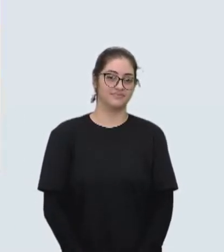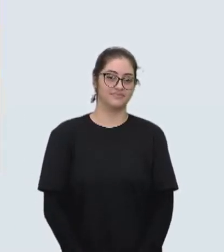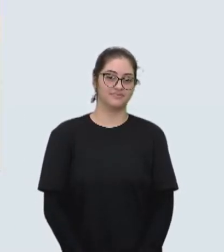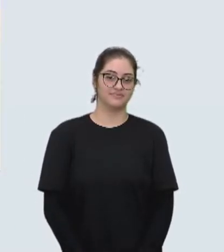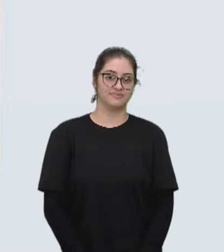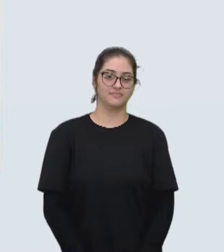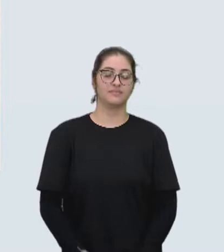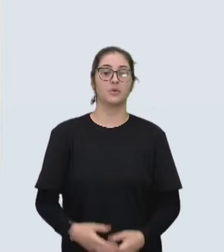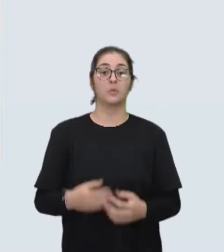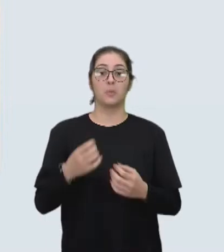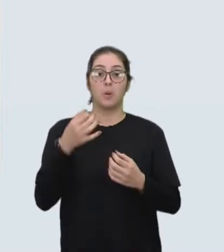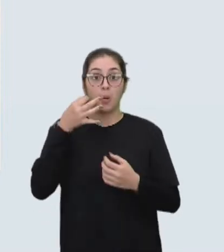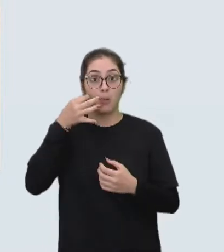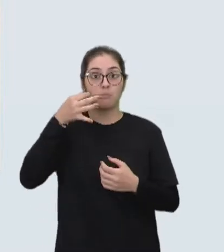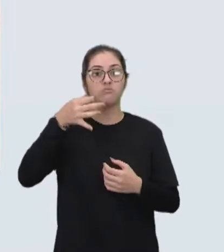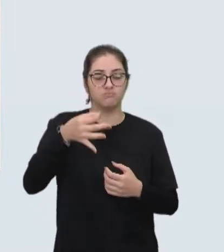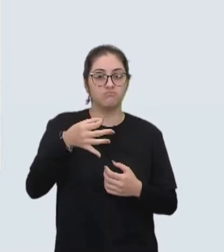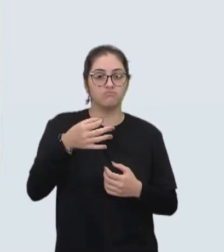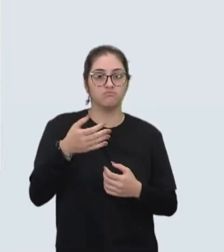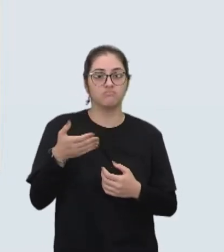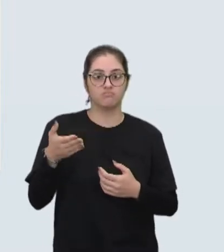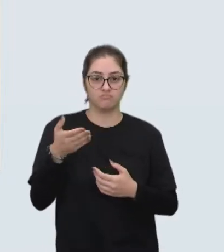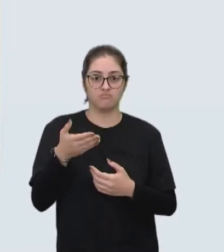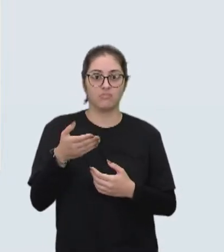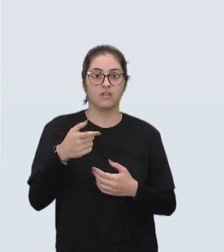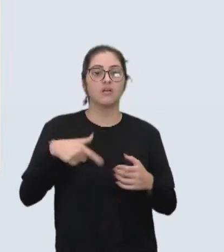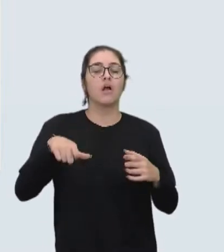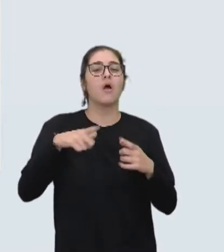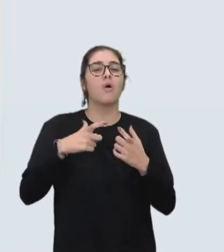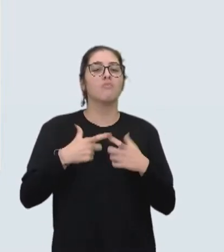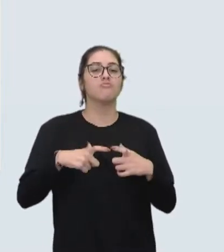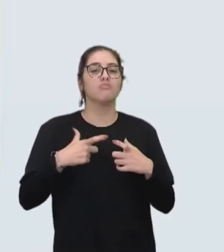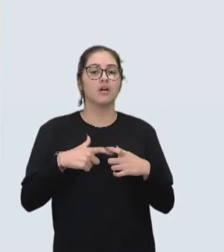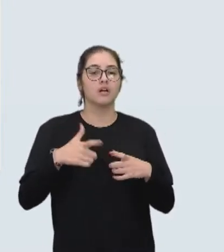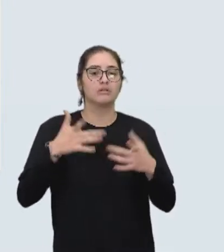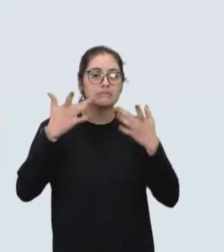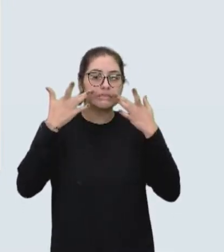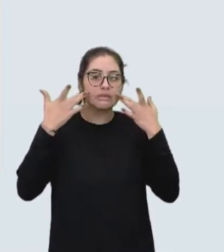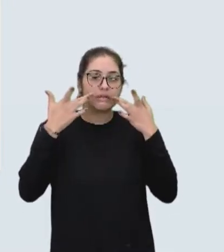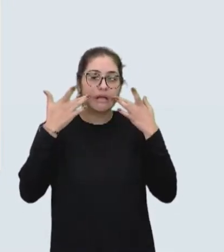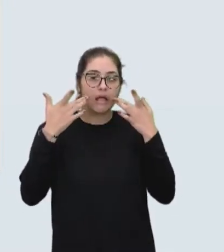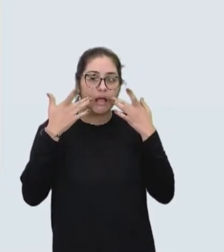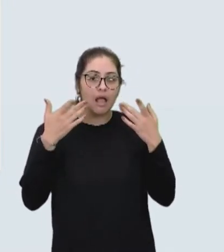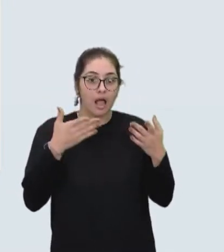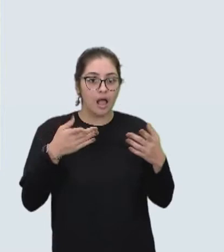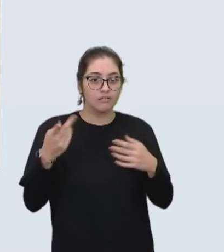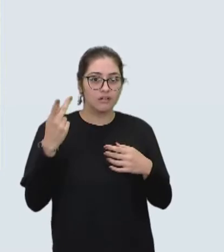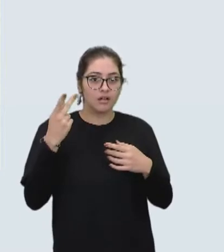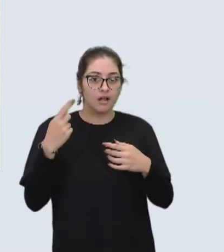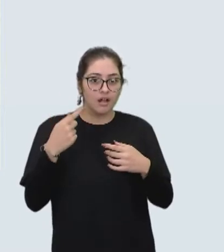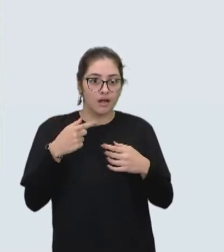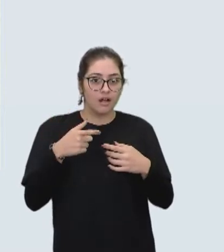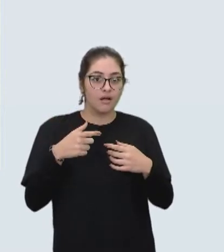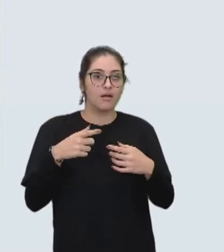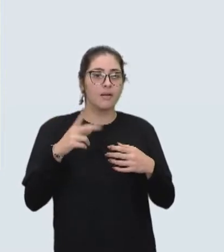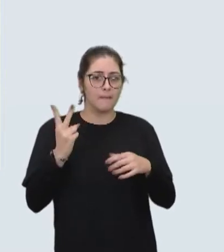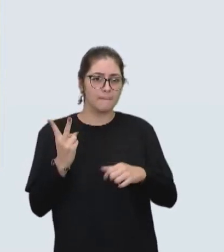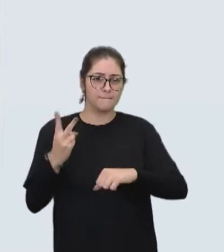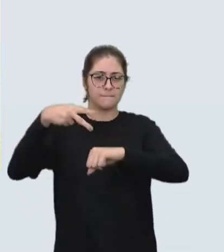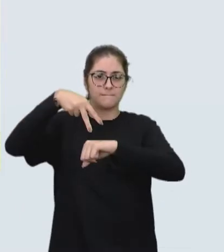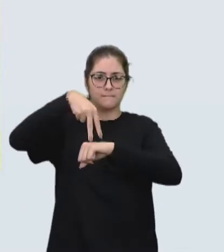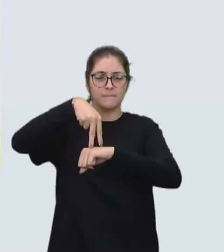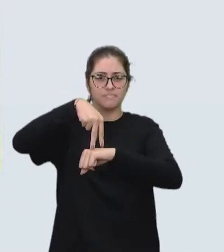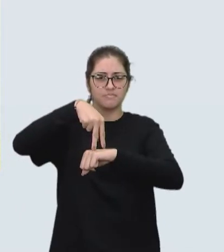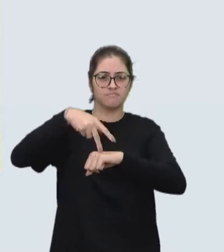Olha só, turma, estamos aqui onde? No palco do Teatro Municipal. Não tem como falarmos de protagonismo sem estarmos